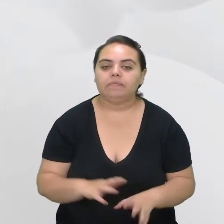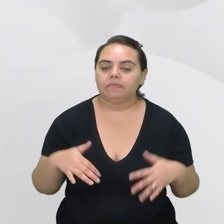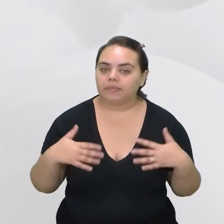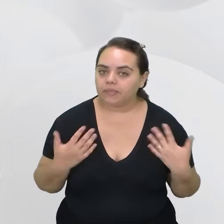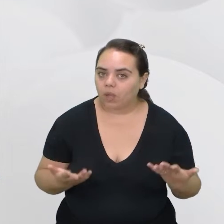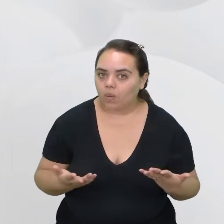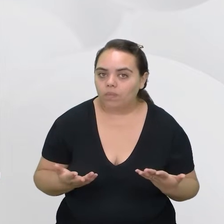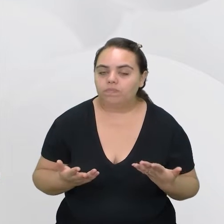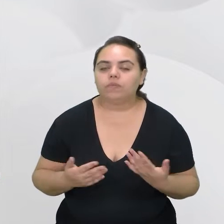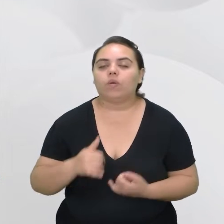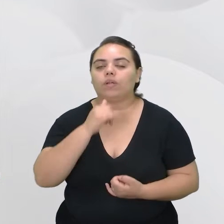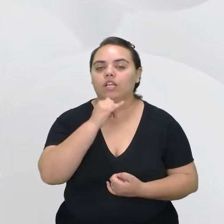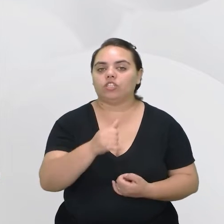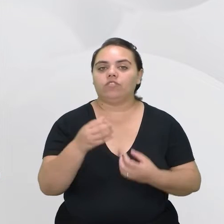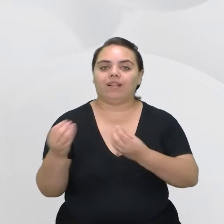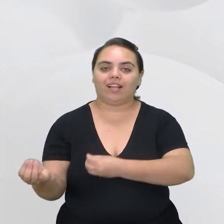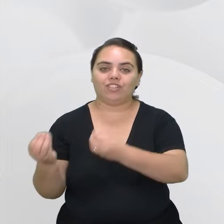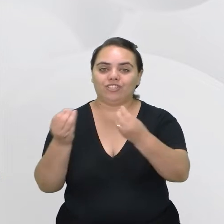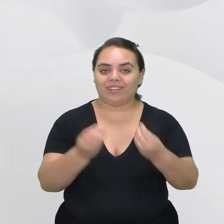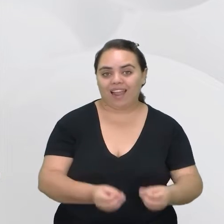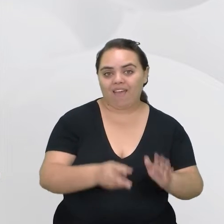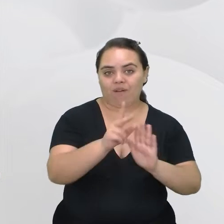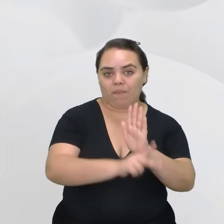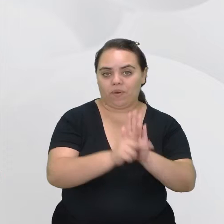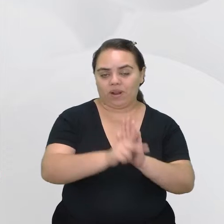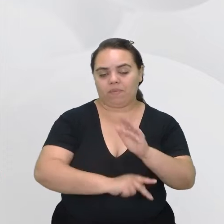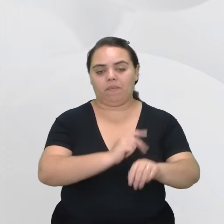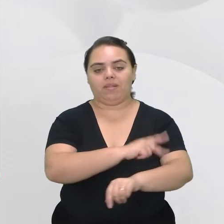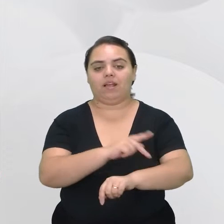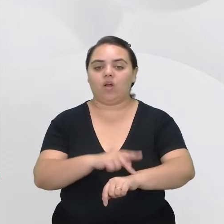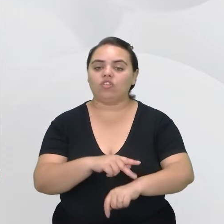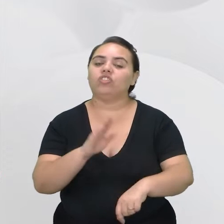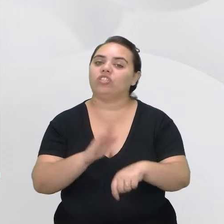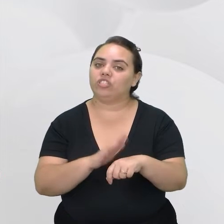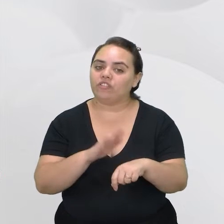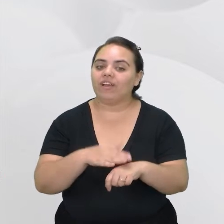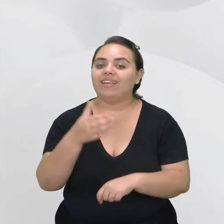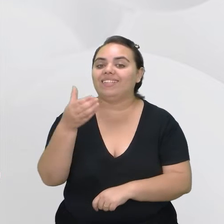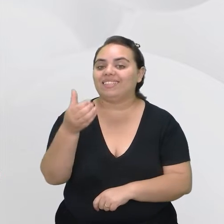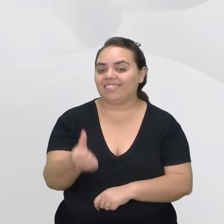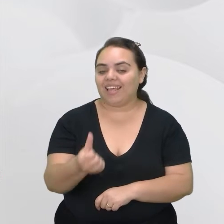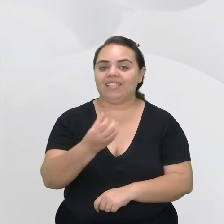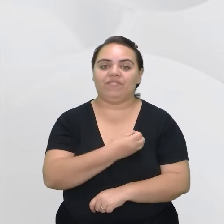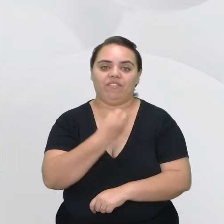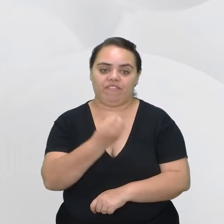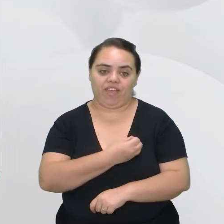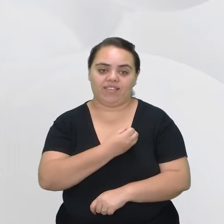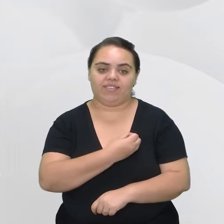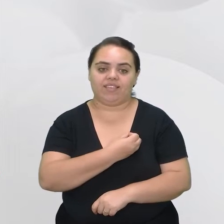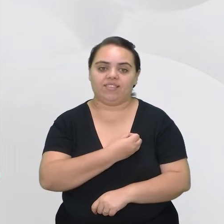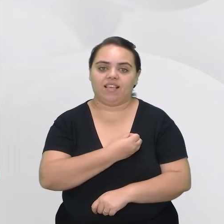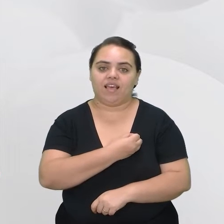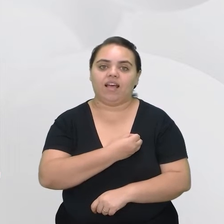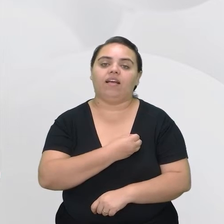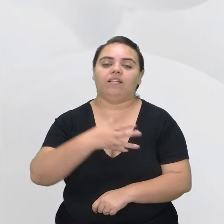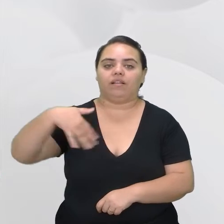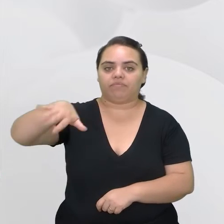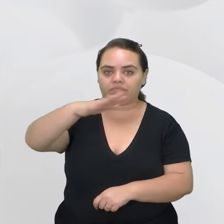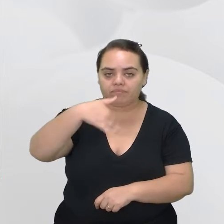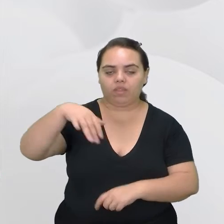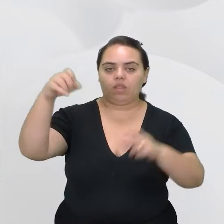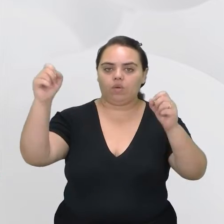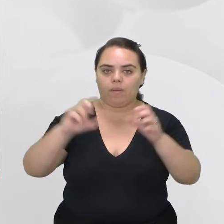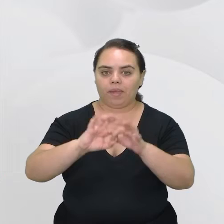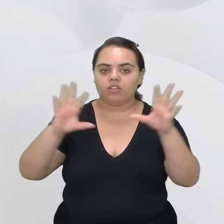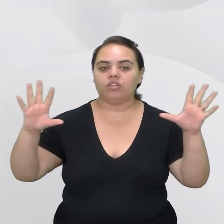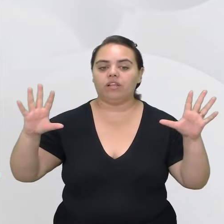Então, quando eu disse que a gente leva um programa pedagógico, a gente faz 6 vivências ao ar livre, né? Então, um pouco do que a Andréia trouxe,